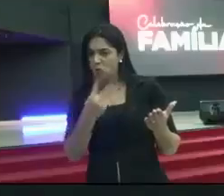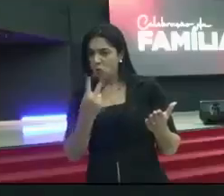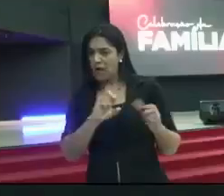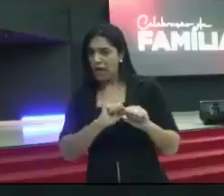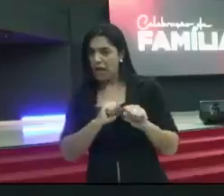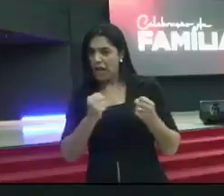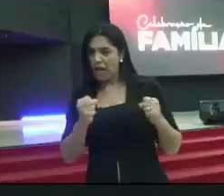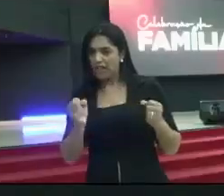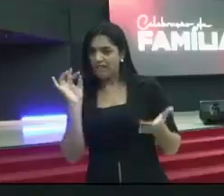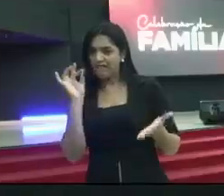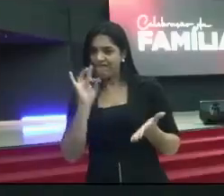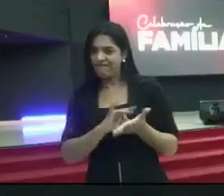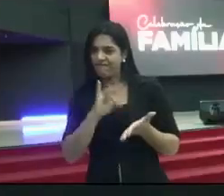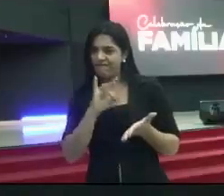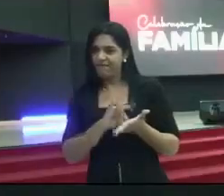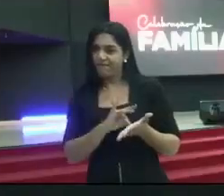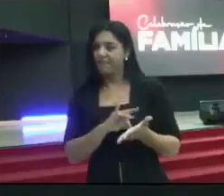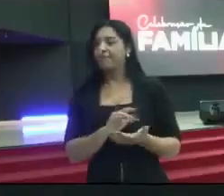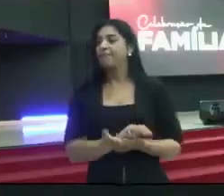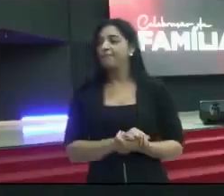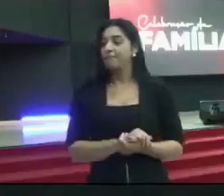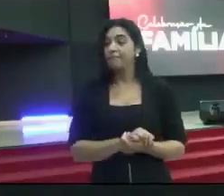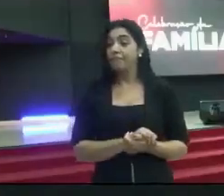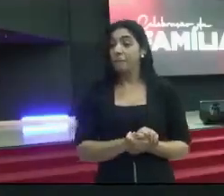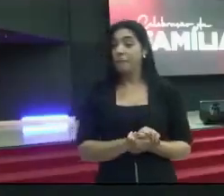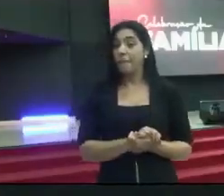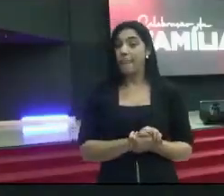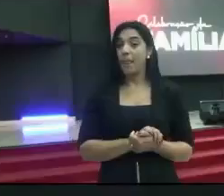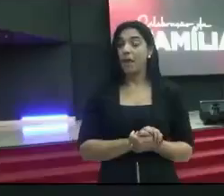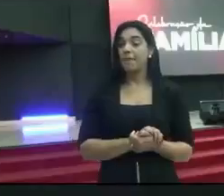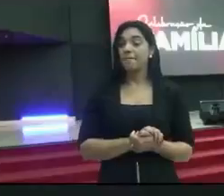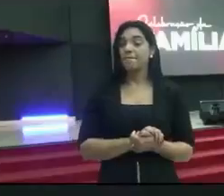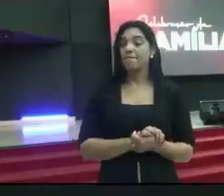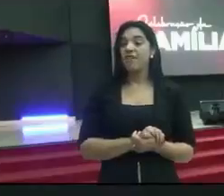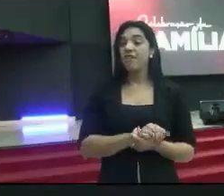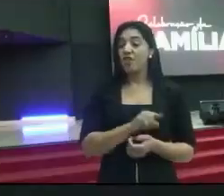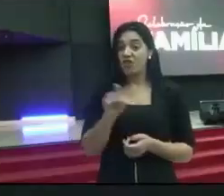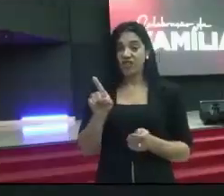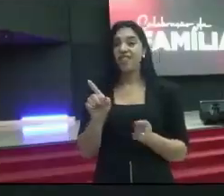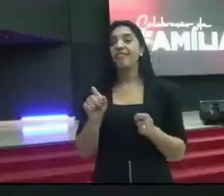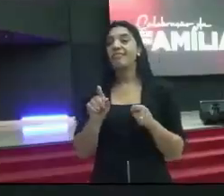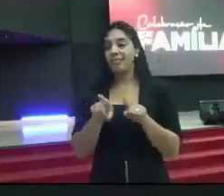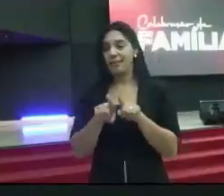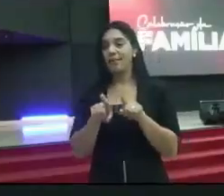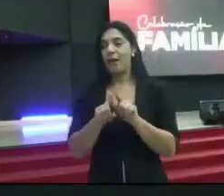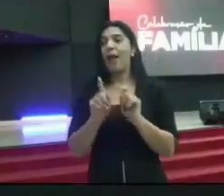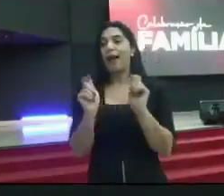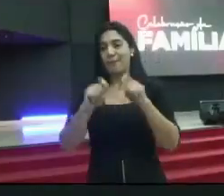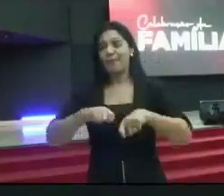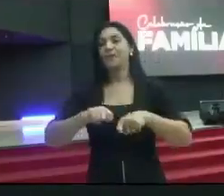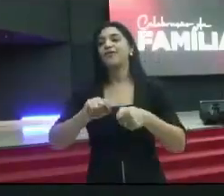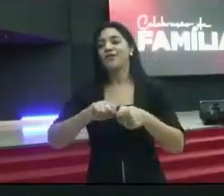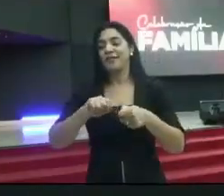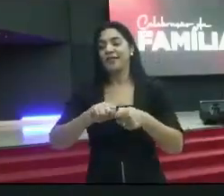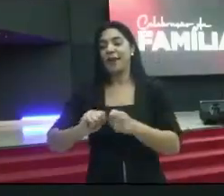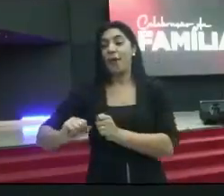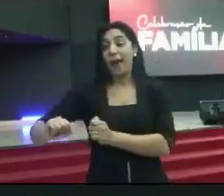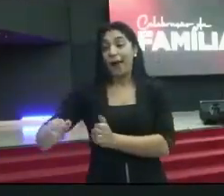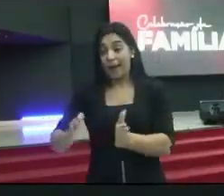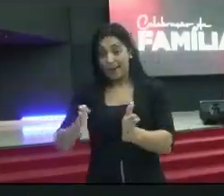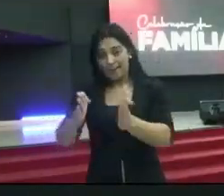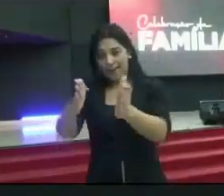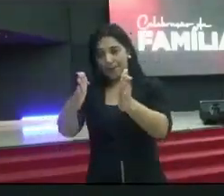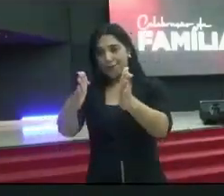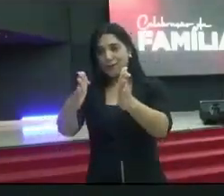Duas grandes verdades que permitem que você faça o caminho